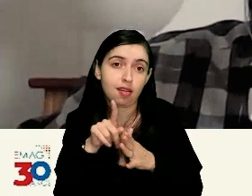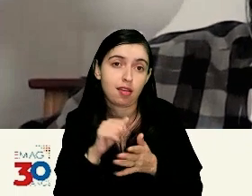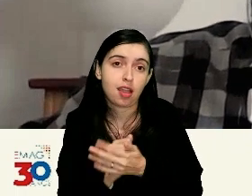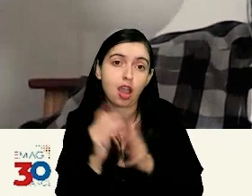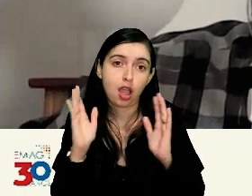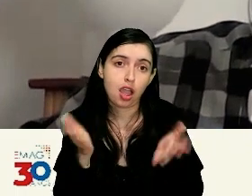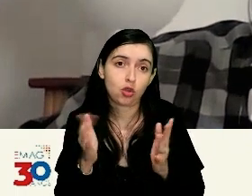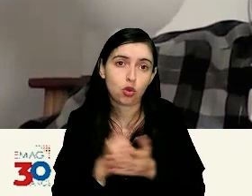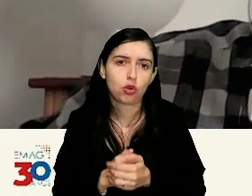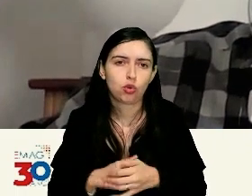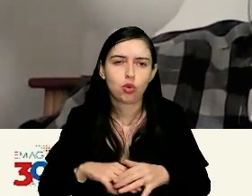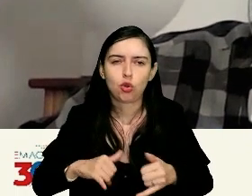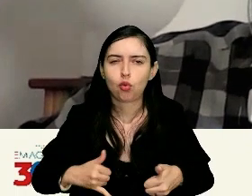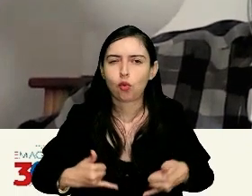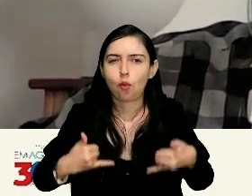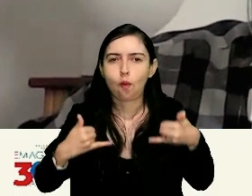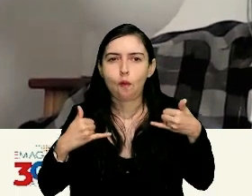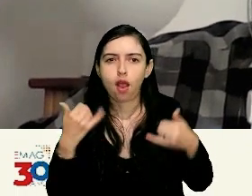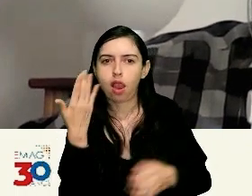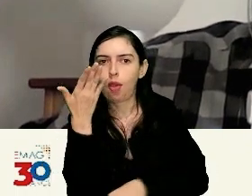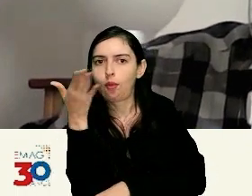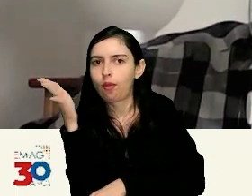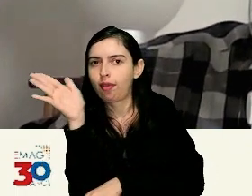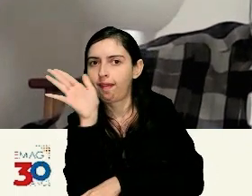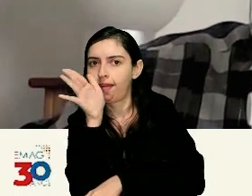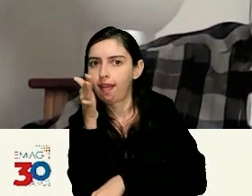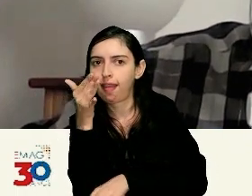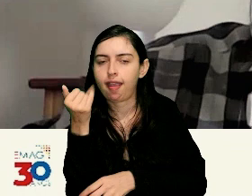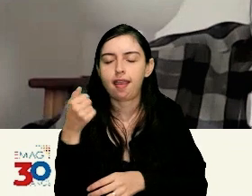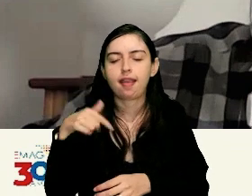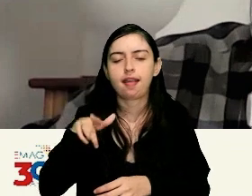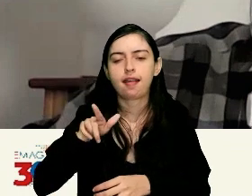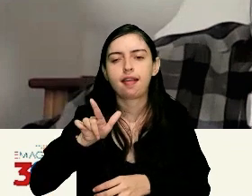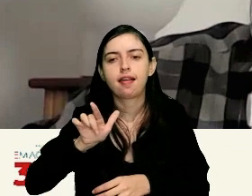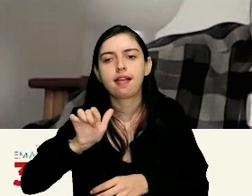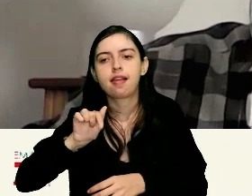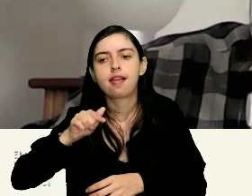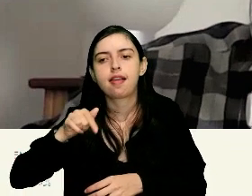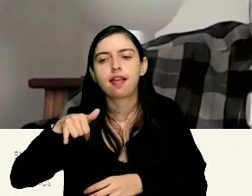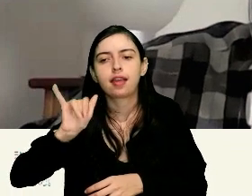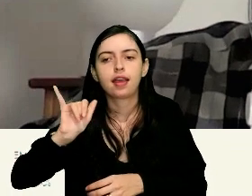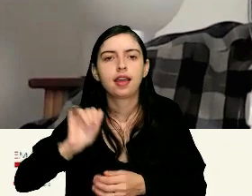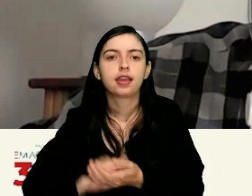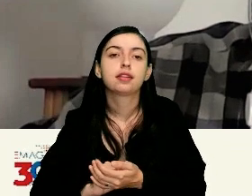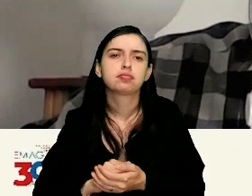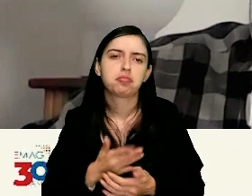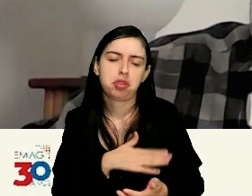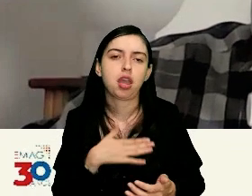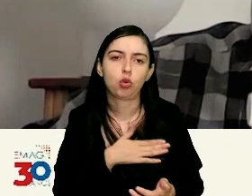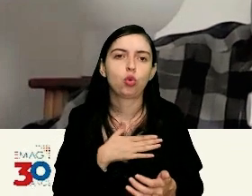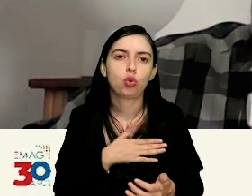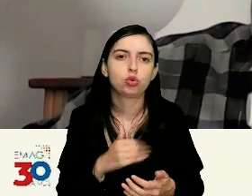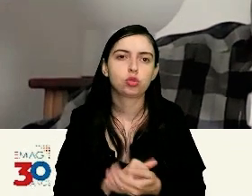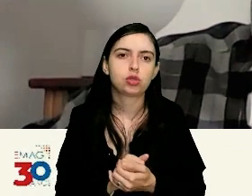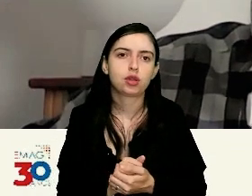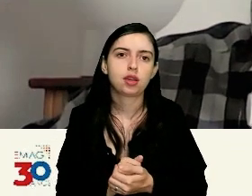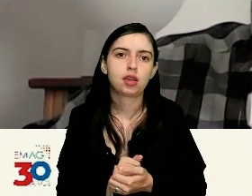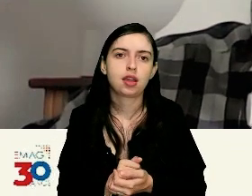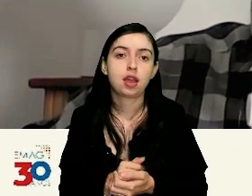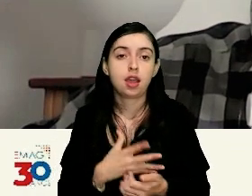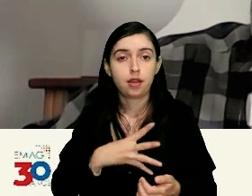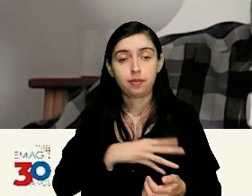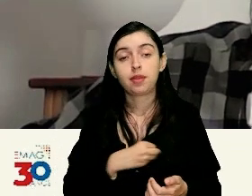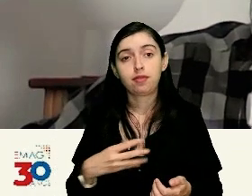gay, acho que foi agora agosto, né? Acho que é agosto. A minha filha Beatriz, de 14